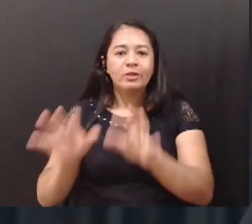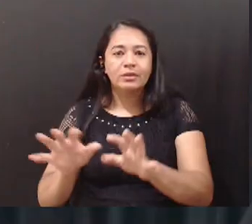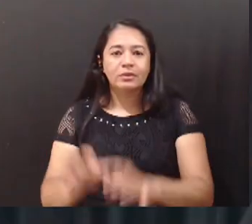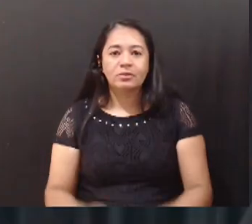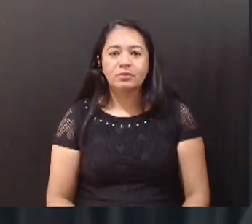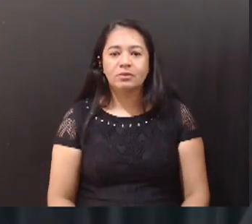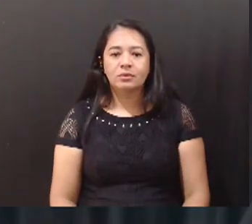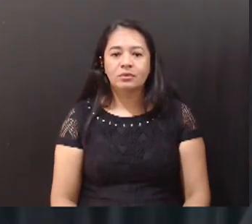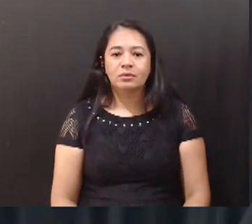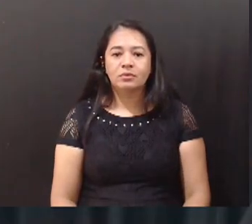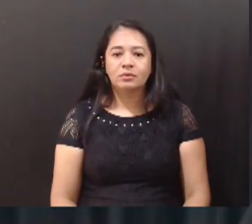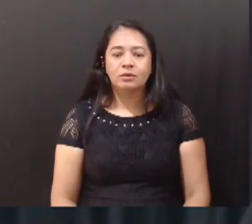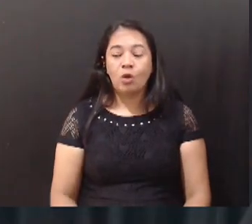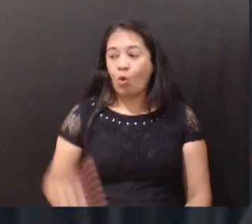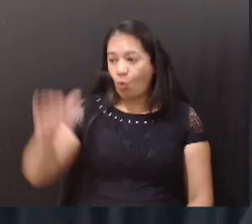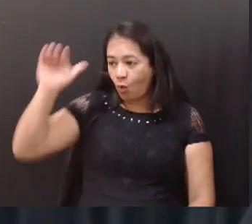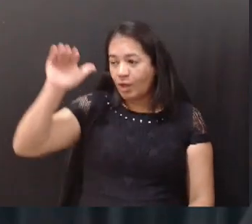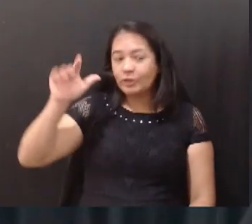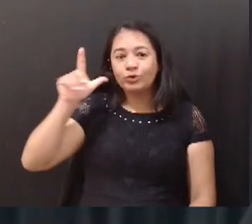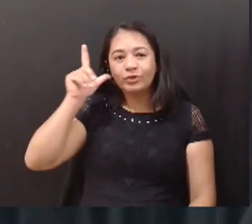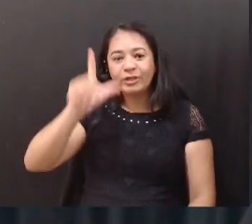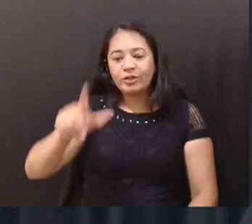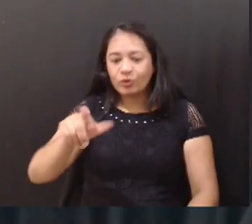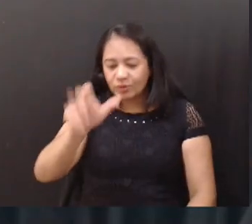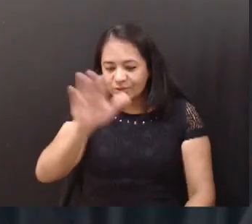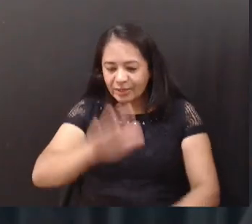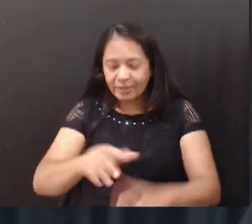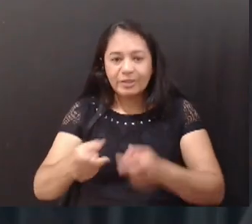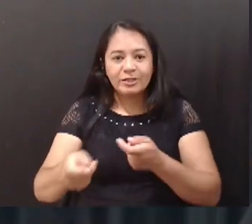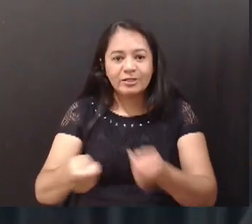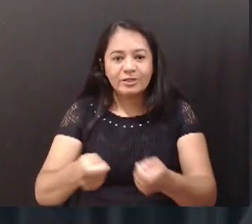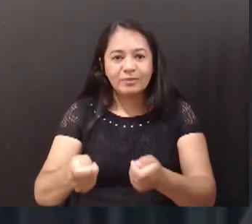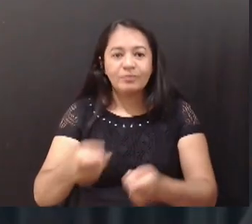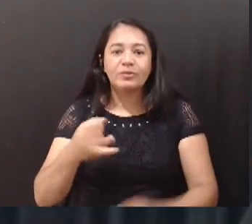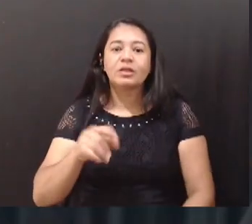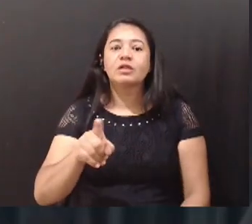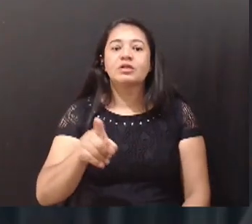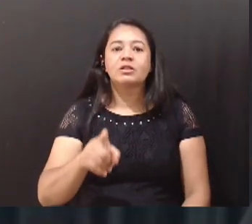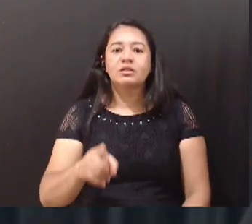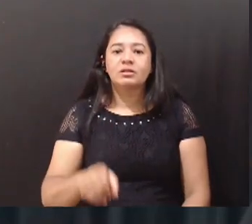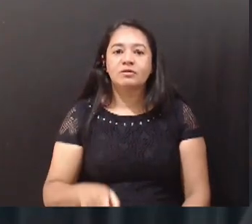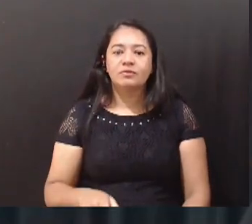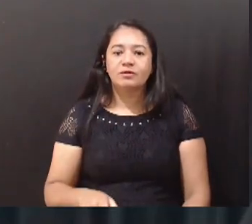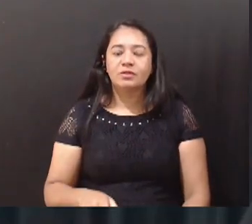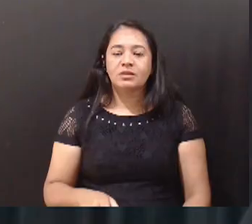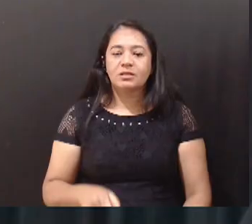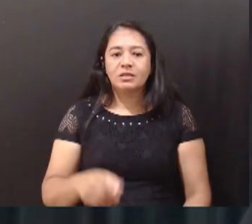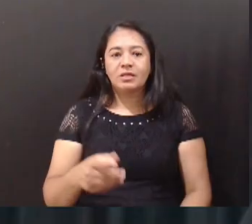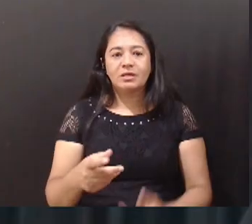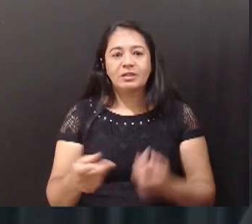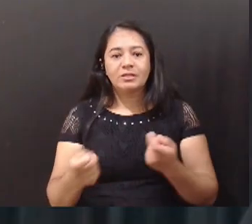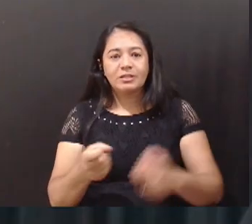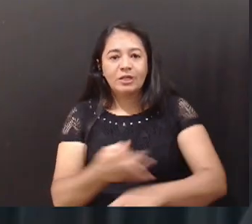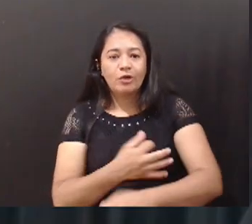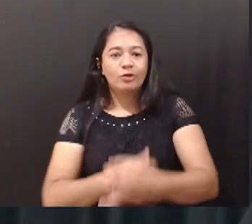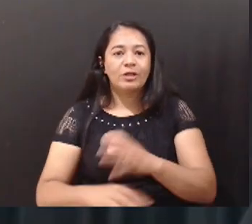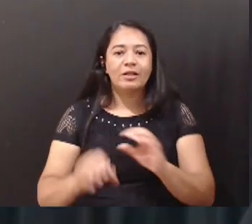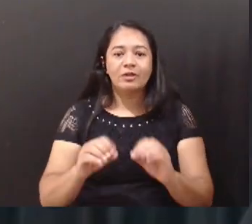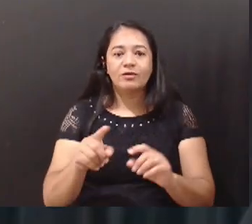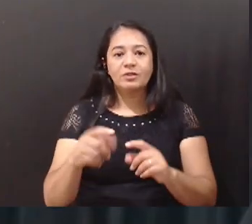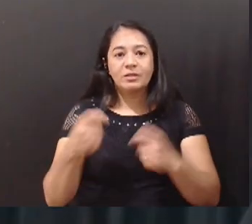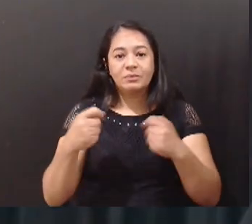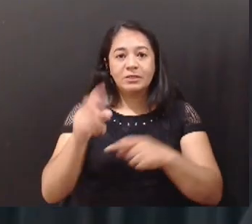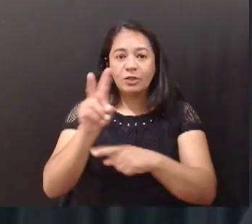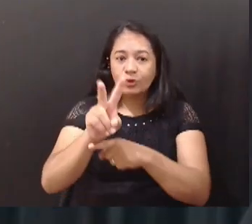adulto. Então, se você é um adulto disfuncional, você está desregulando seu filho também. Você precisa se cuidar. Por isso que